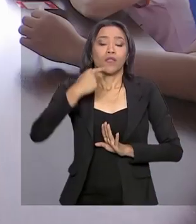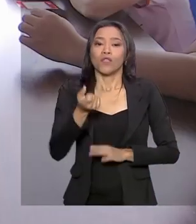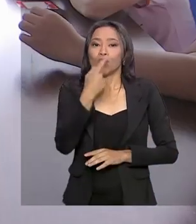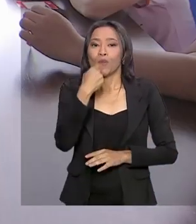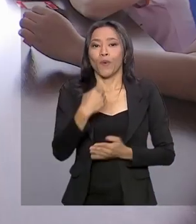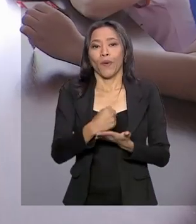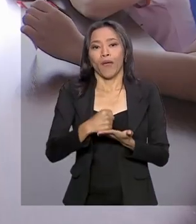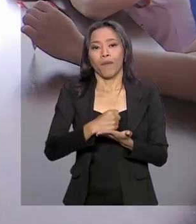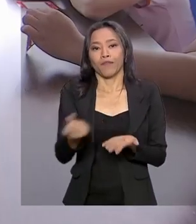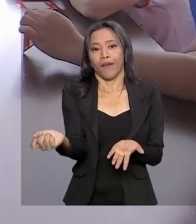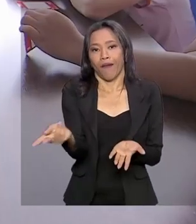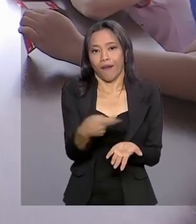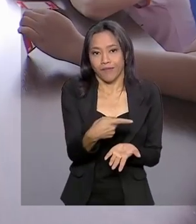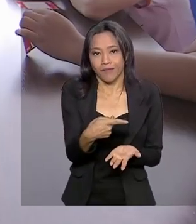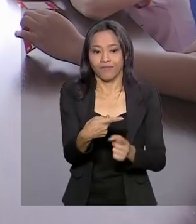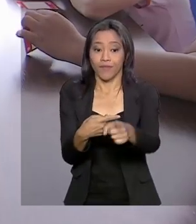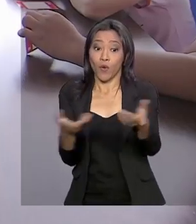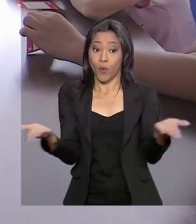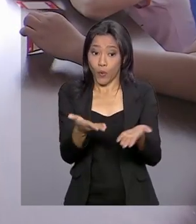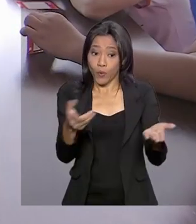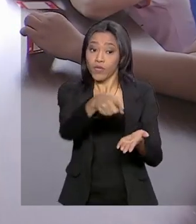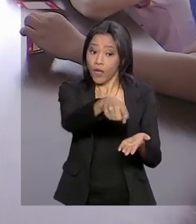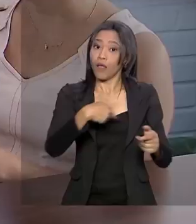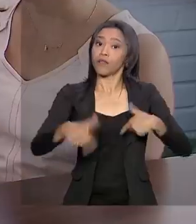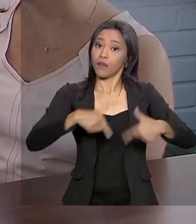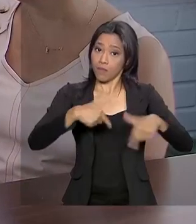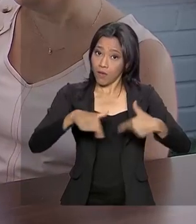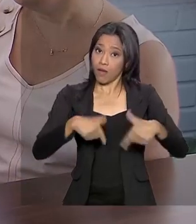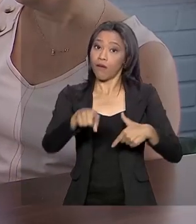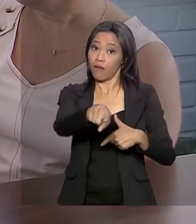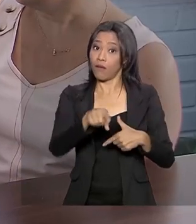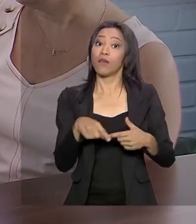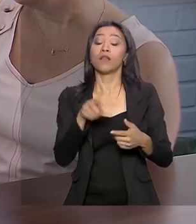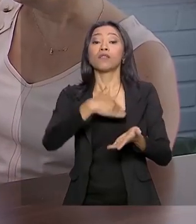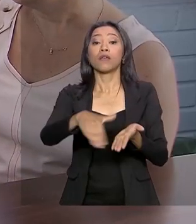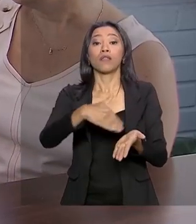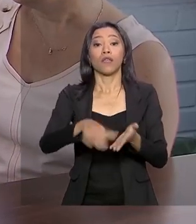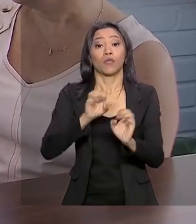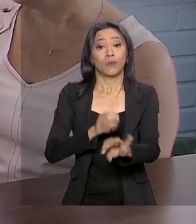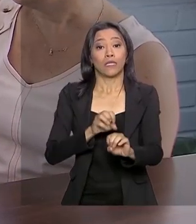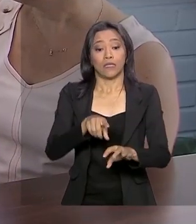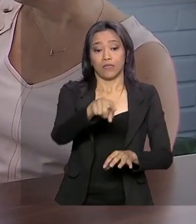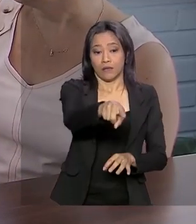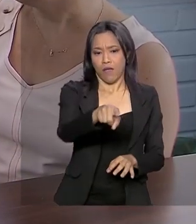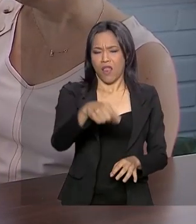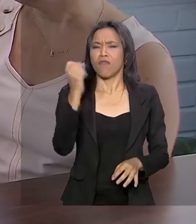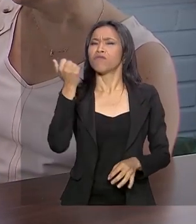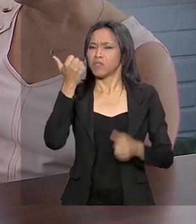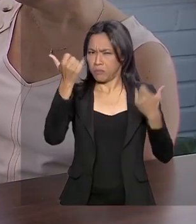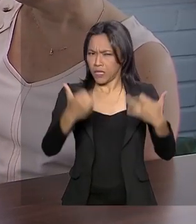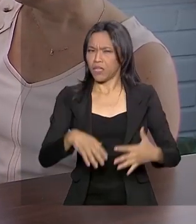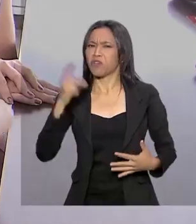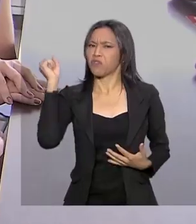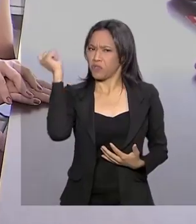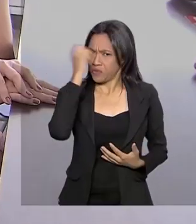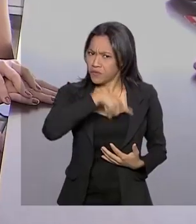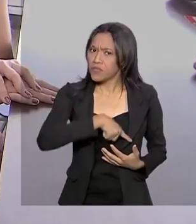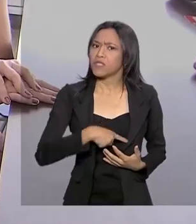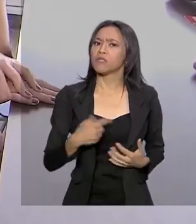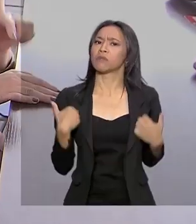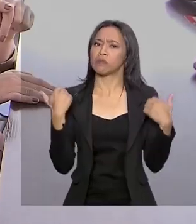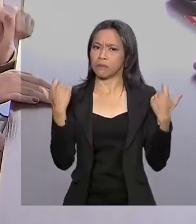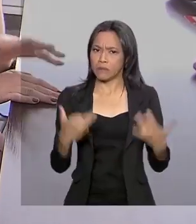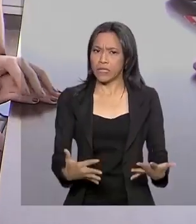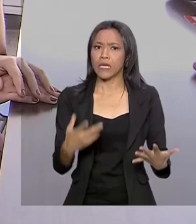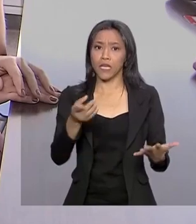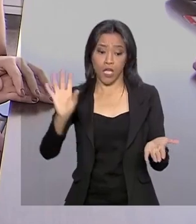hoje é concursada pela secretaria de educação rejane fala da dificuldade que teve até aqui e conta que a